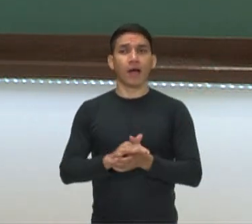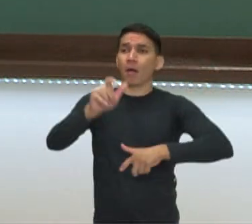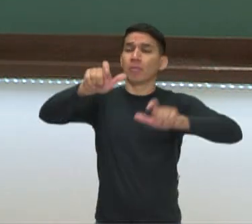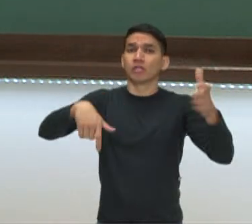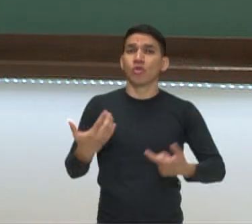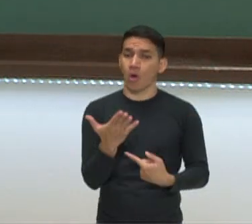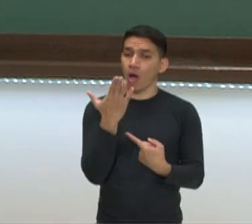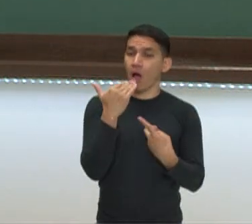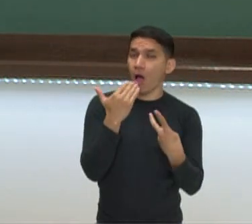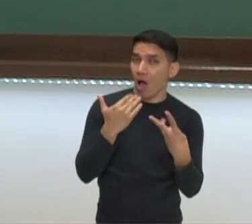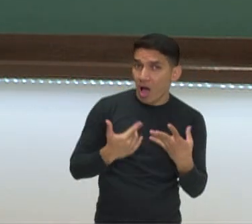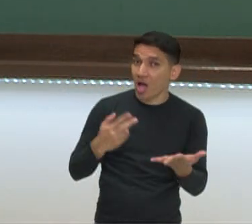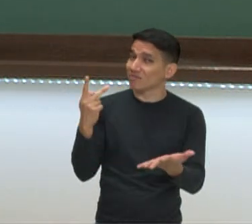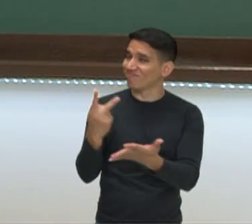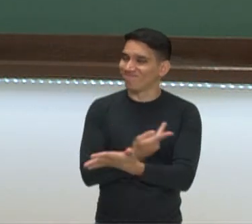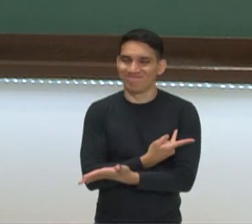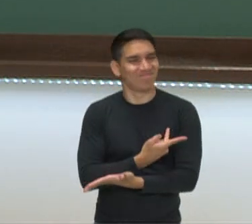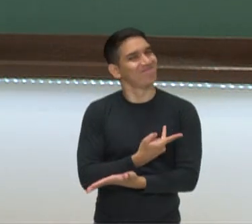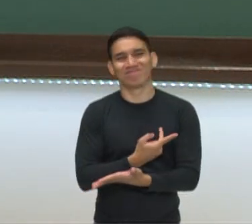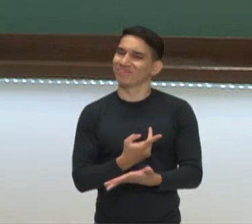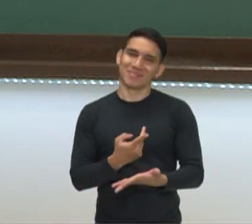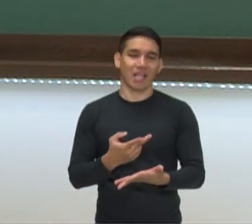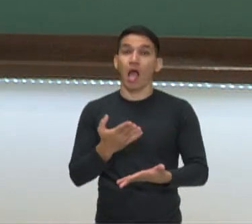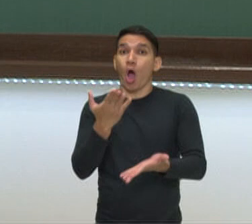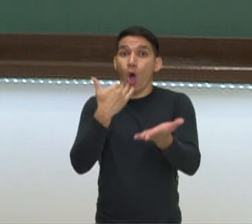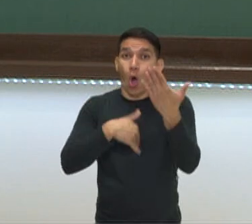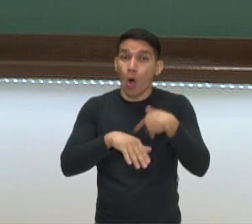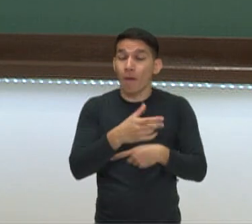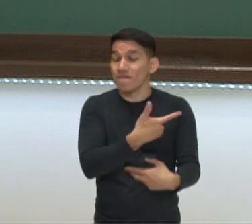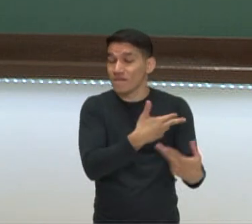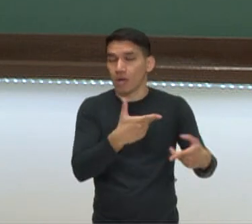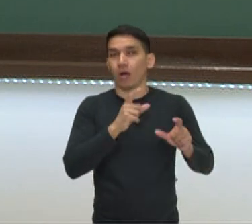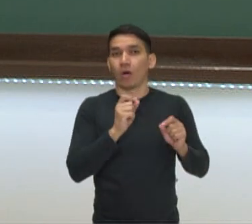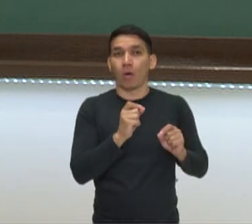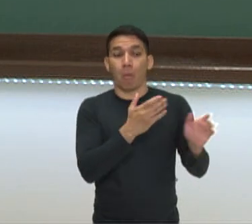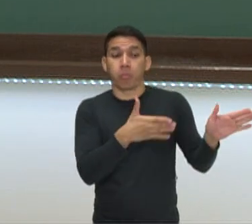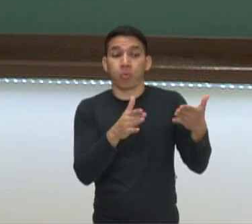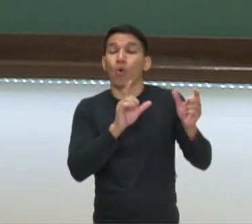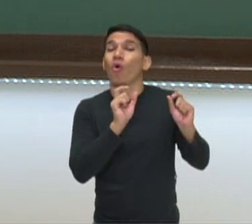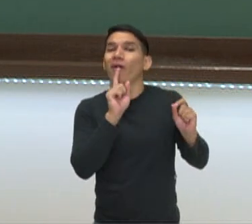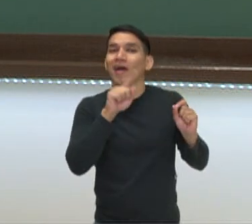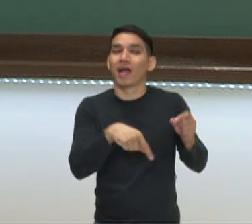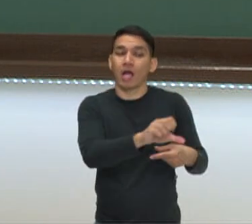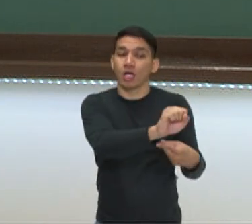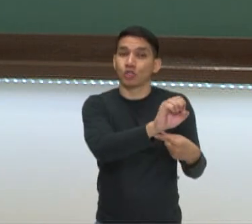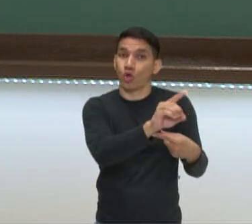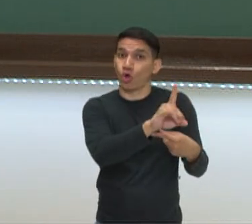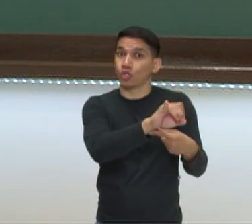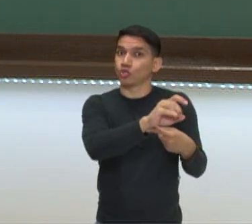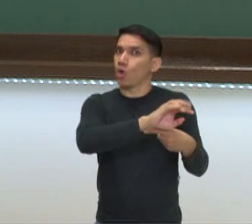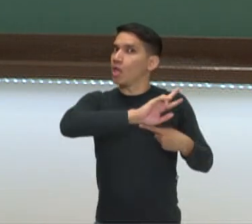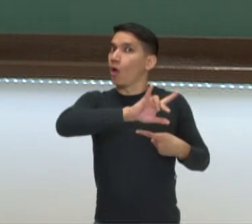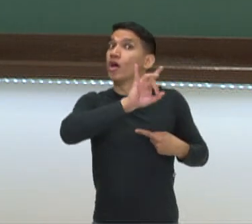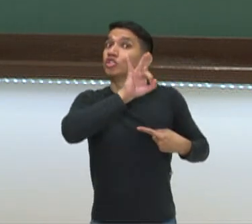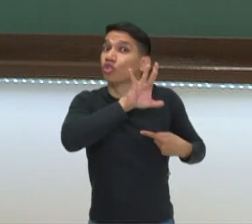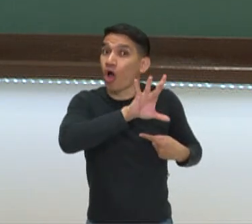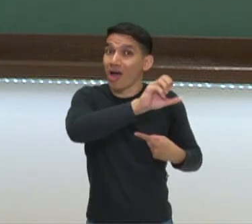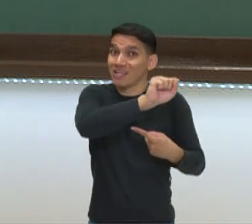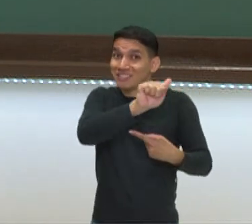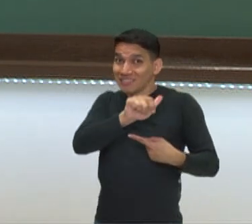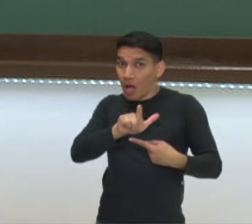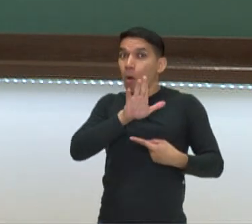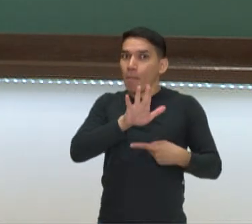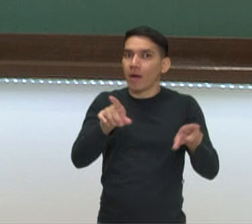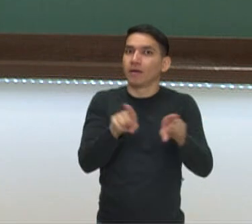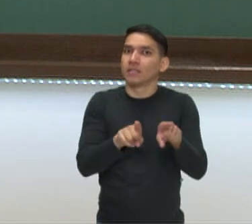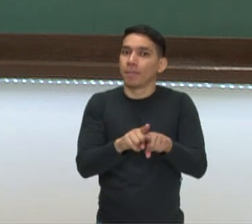uma alimentação incorreta, que consomem muito sódio, e o sódio não está somente no sal, mas também nos